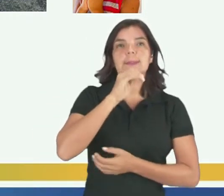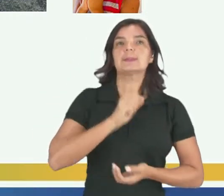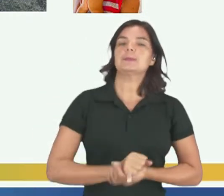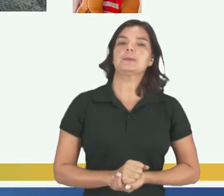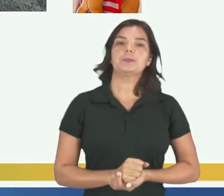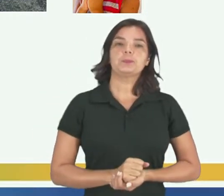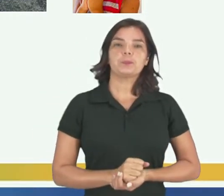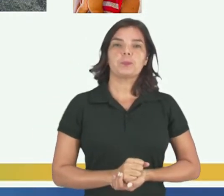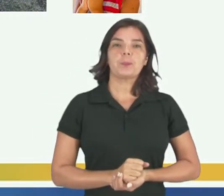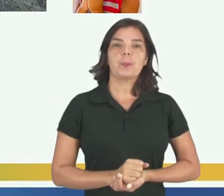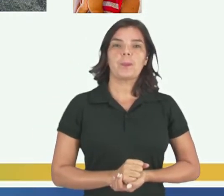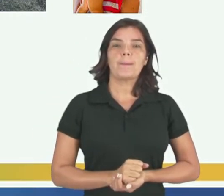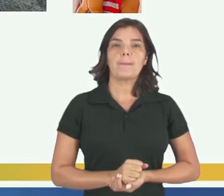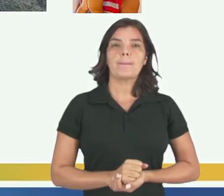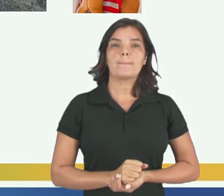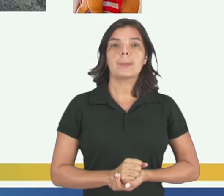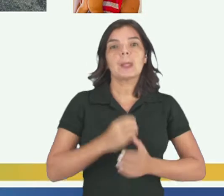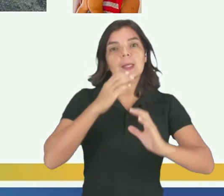da